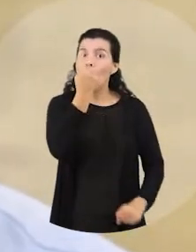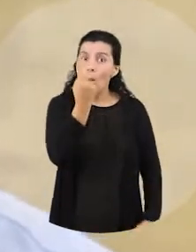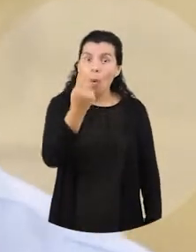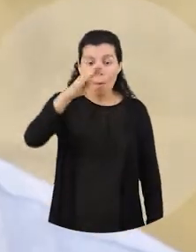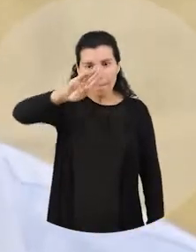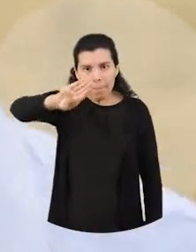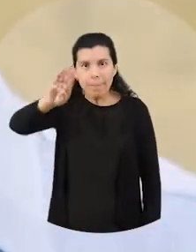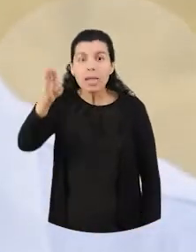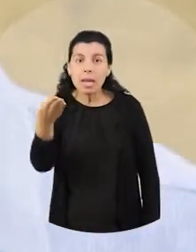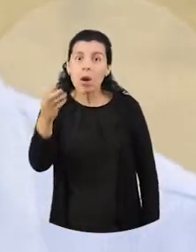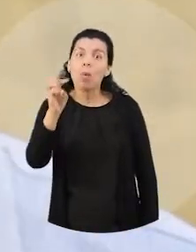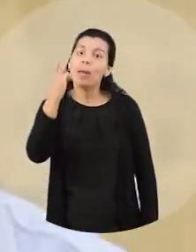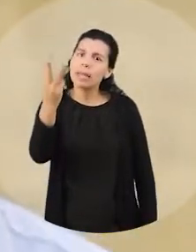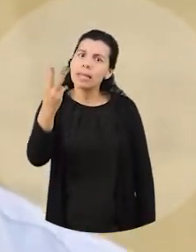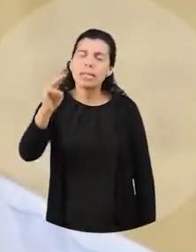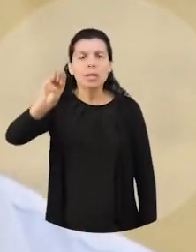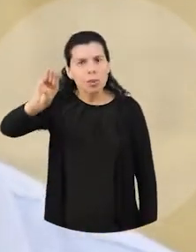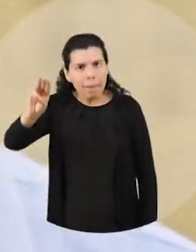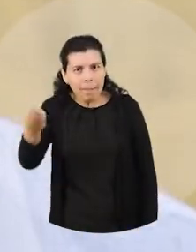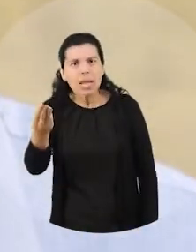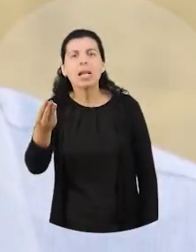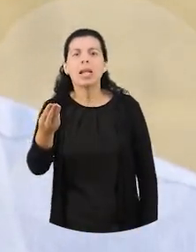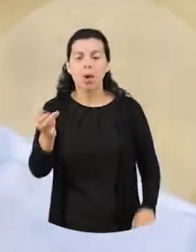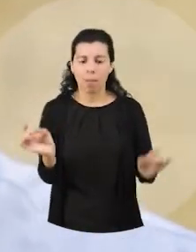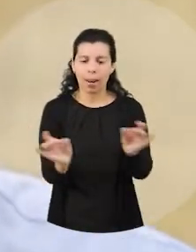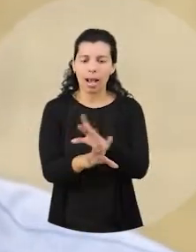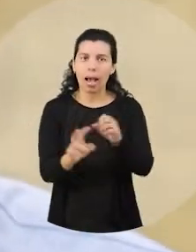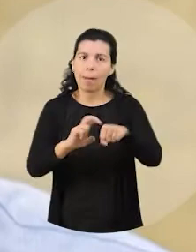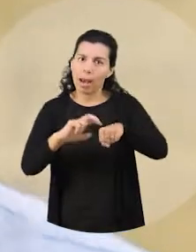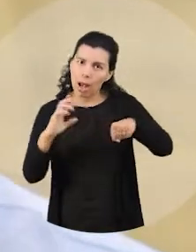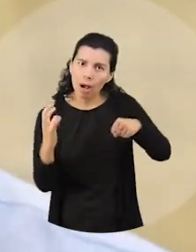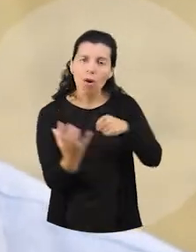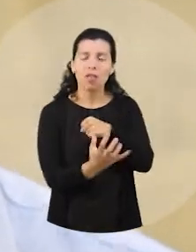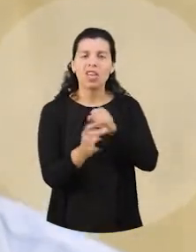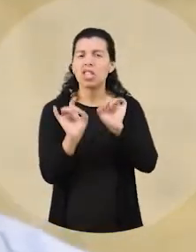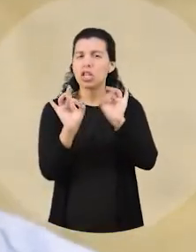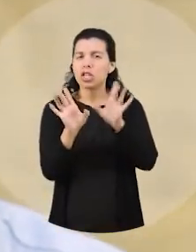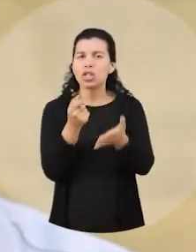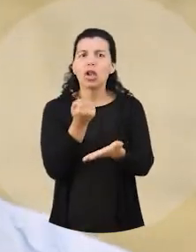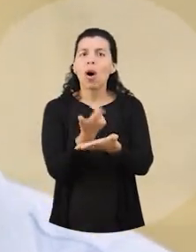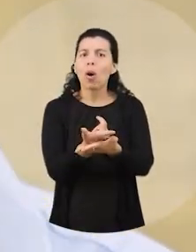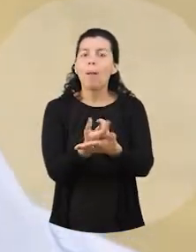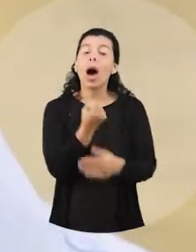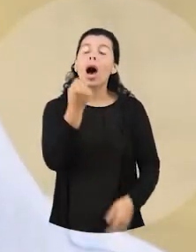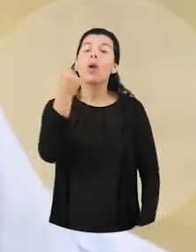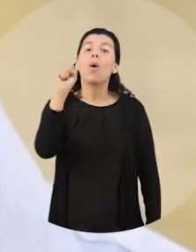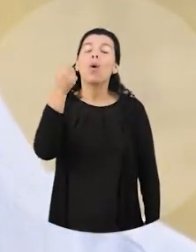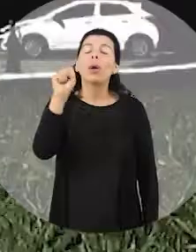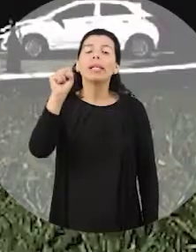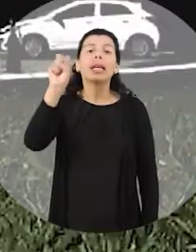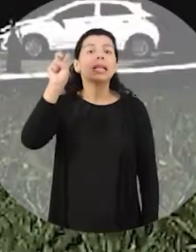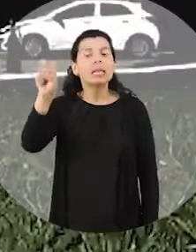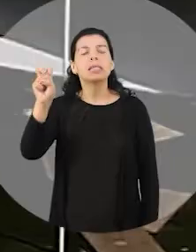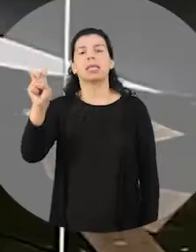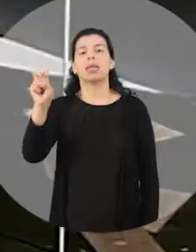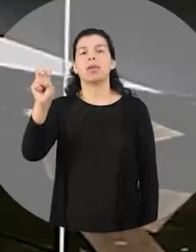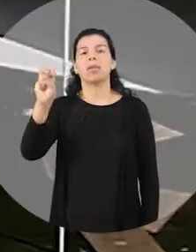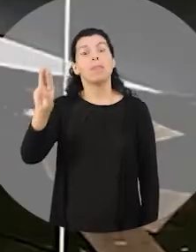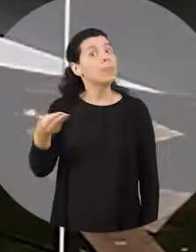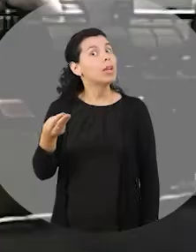receberam 1300000000 só para combater o vídeo e só gastaram 85 milhões